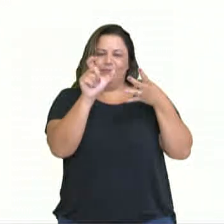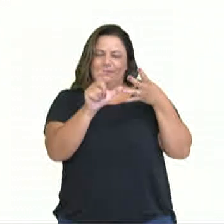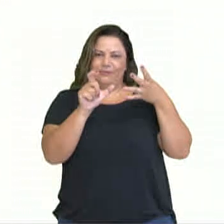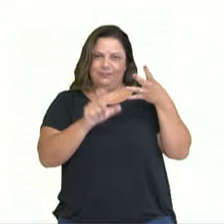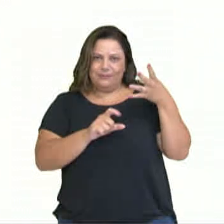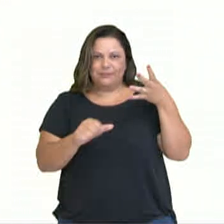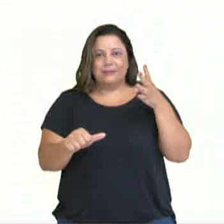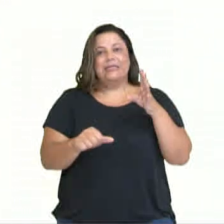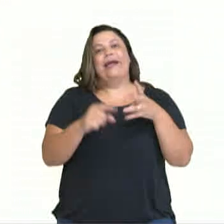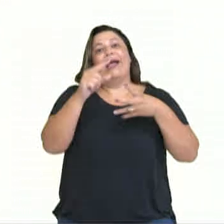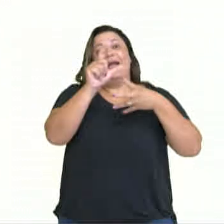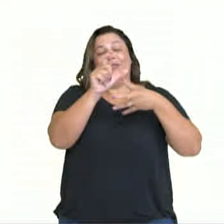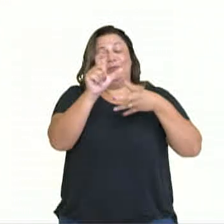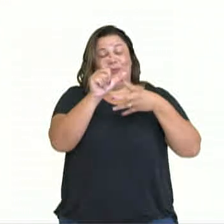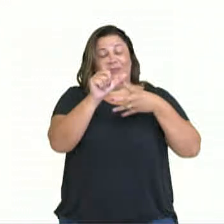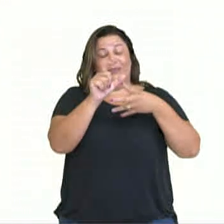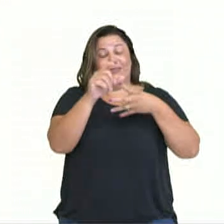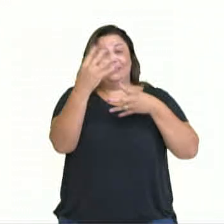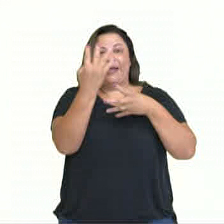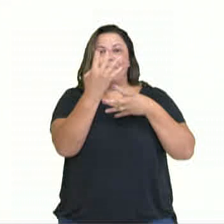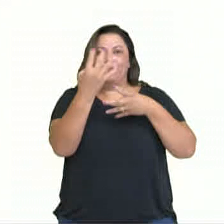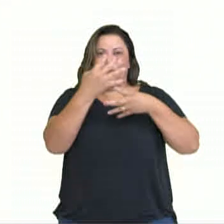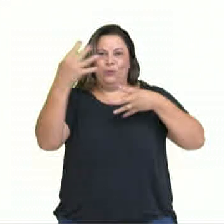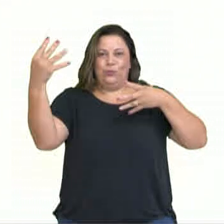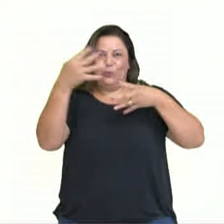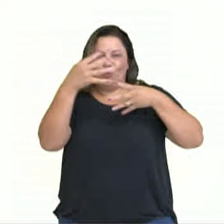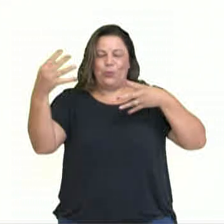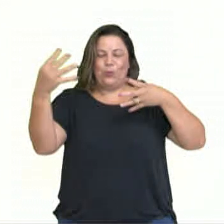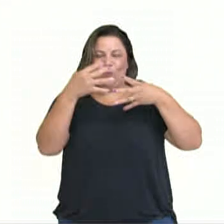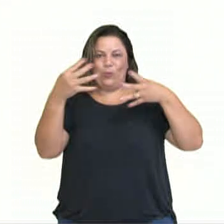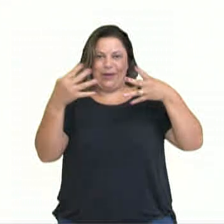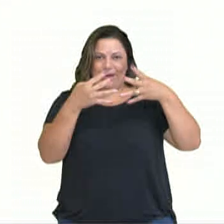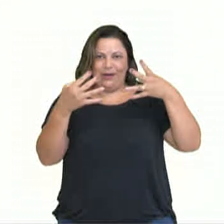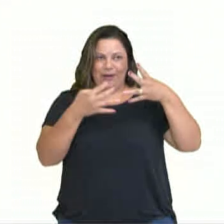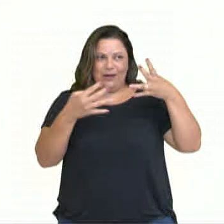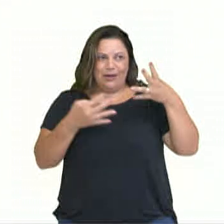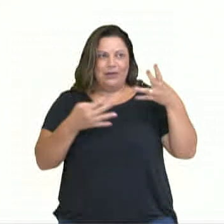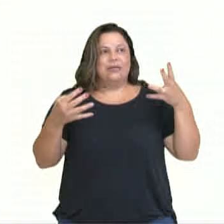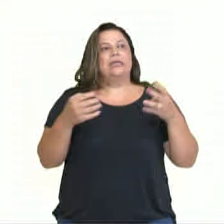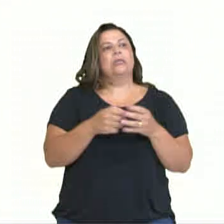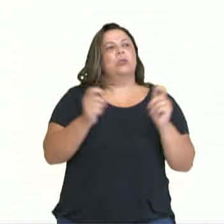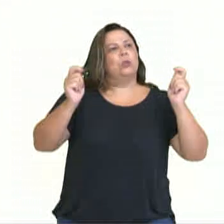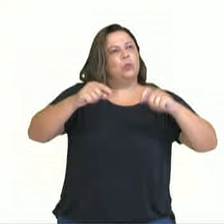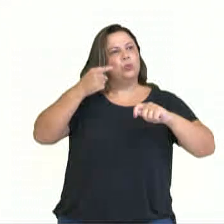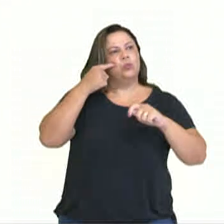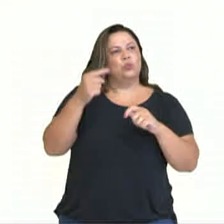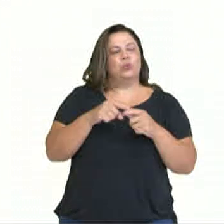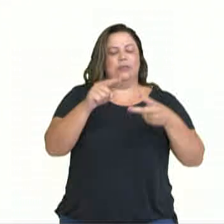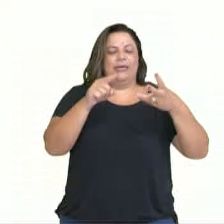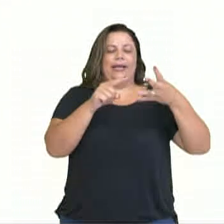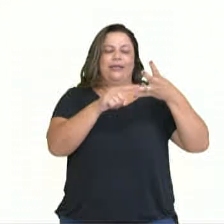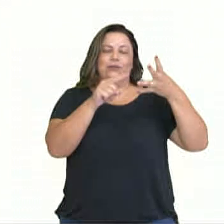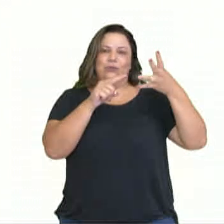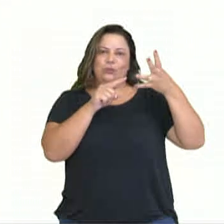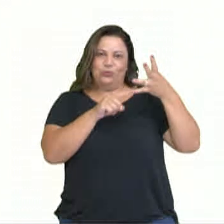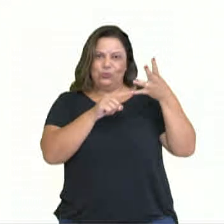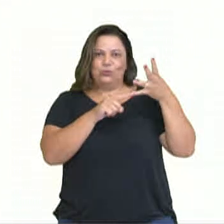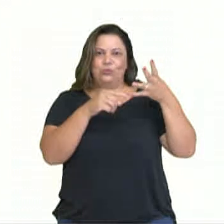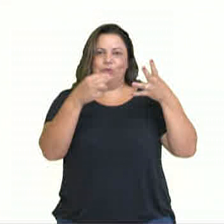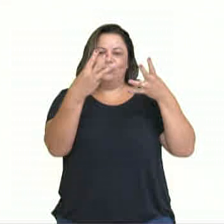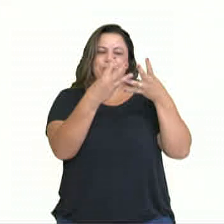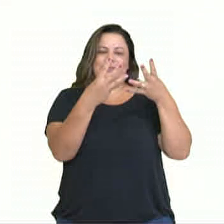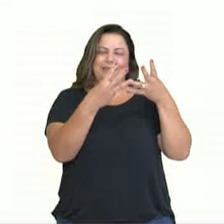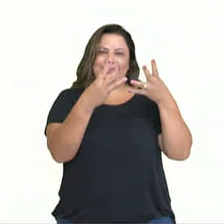são constituídas por 4 versos, né, que são os quartetos, e cada uma, e as 2 últimas de 3 versos,